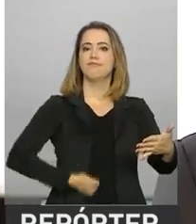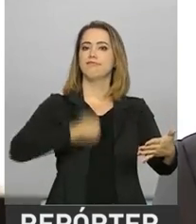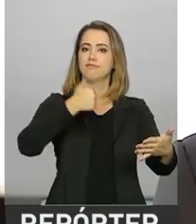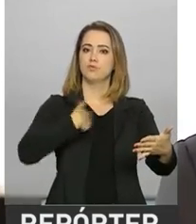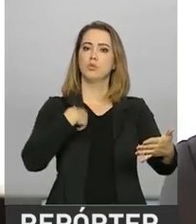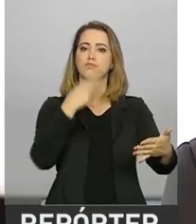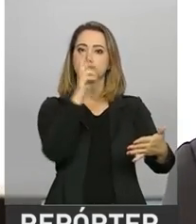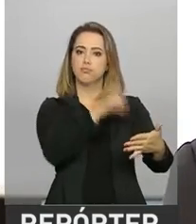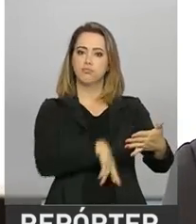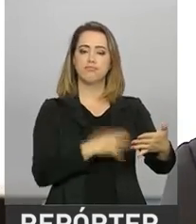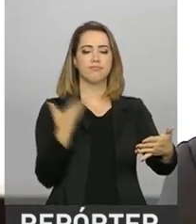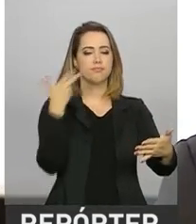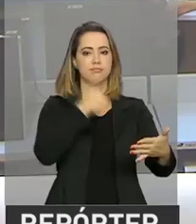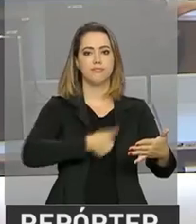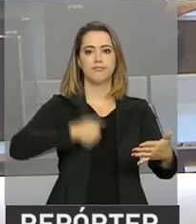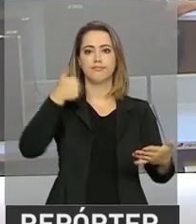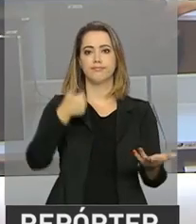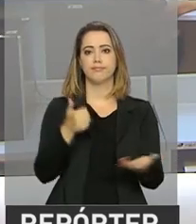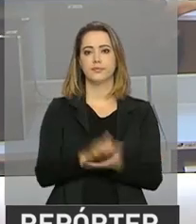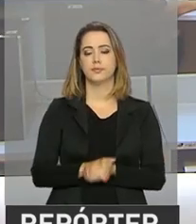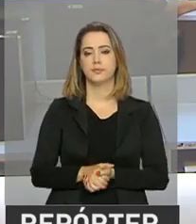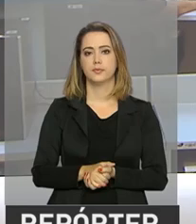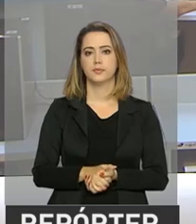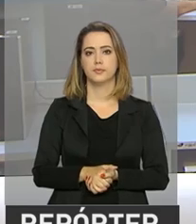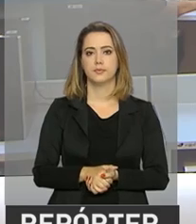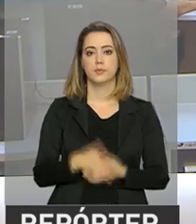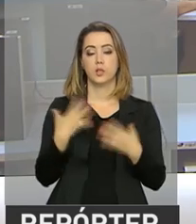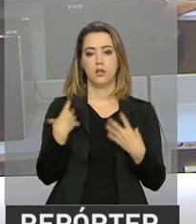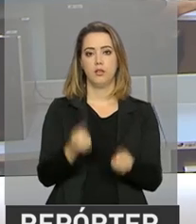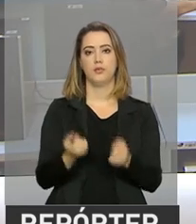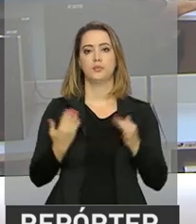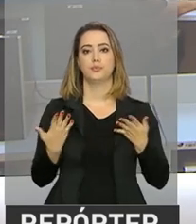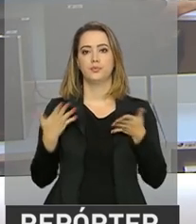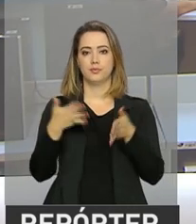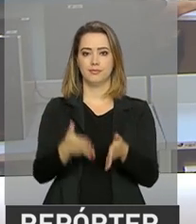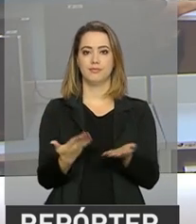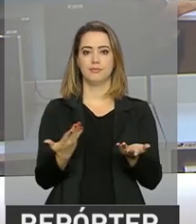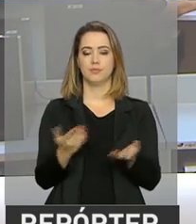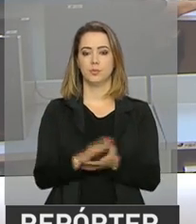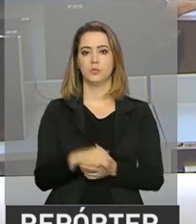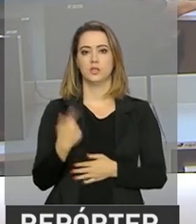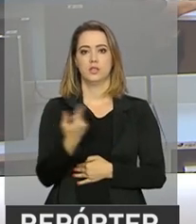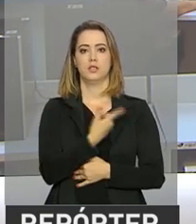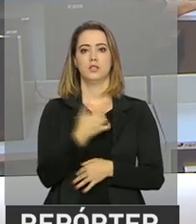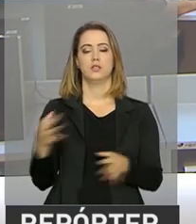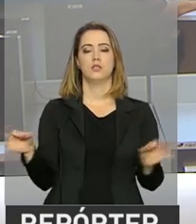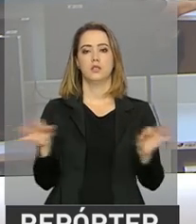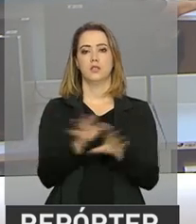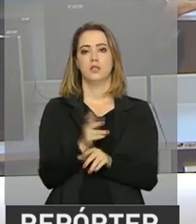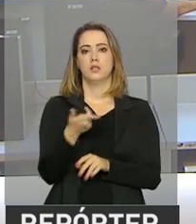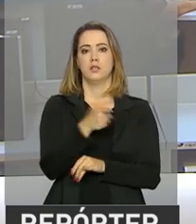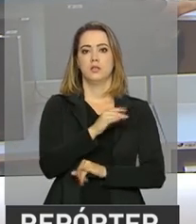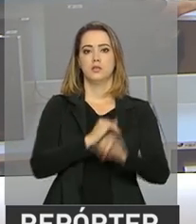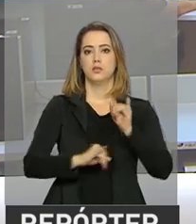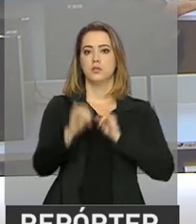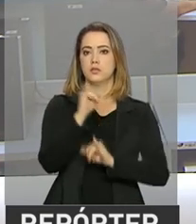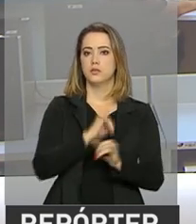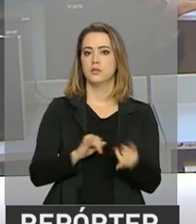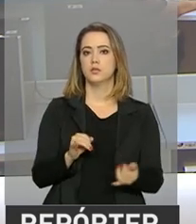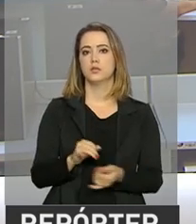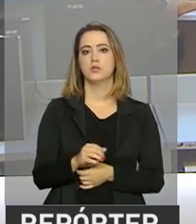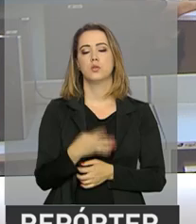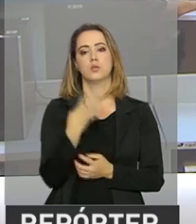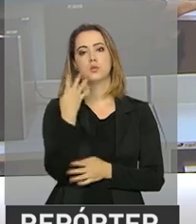os relatos são fantásticos. Vamos participar então, né? Nós ficamos por aqui. Podemos voltar a qualquer momento com